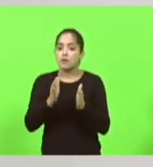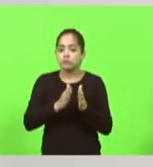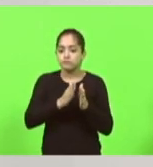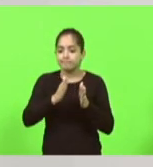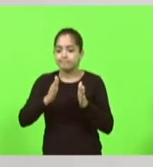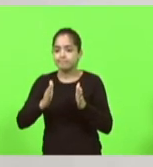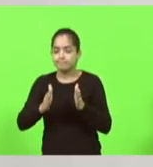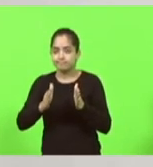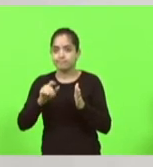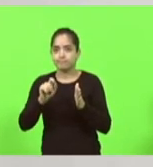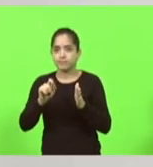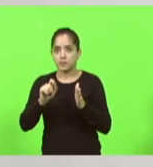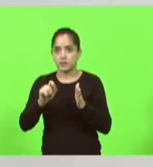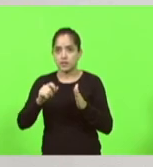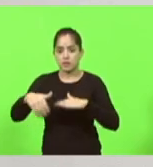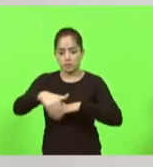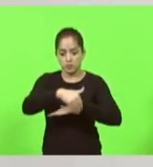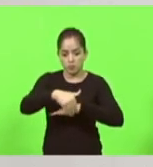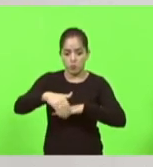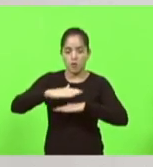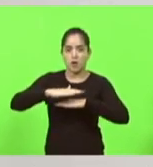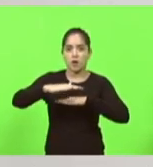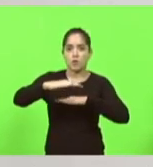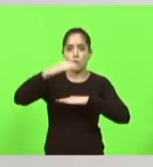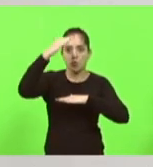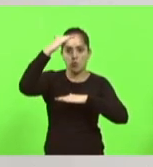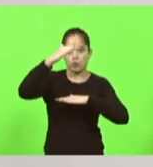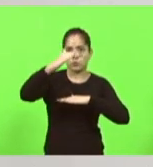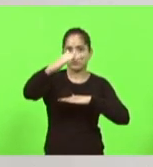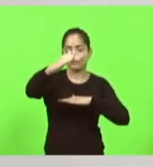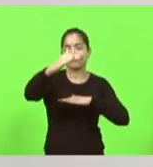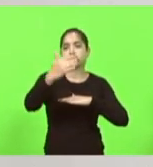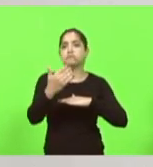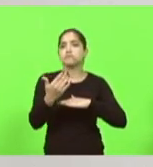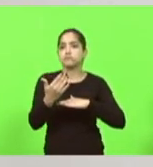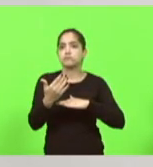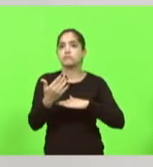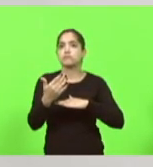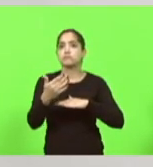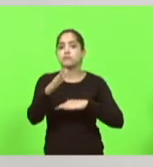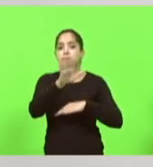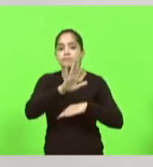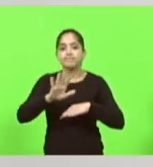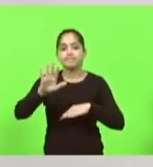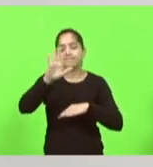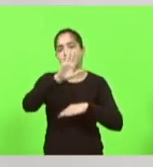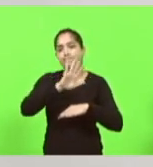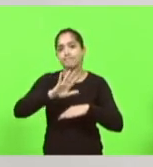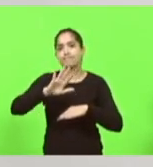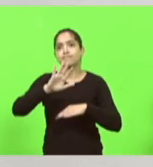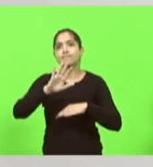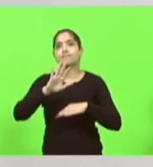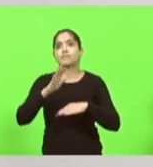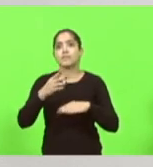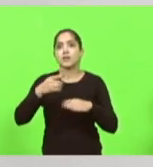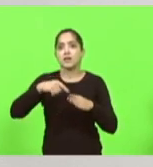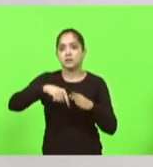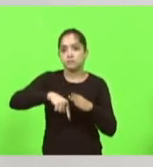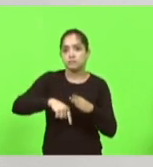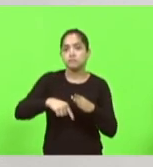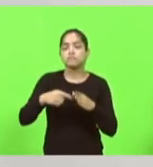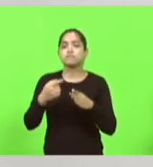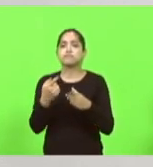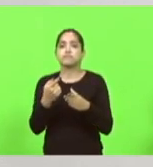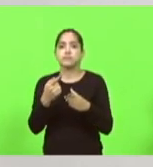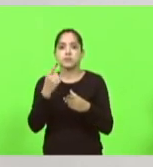ali no calçadão termos uma rua coberta, aquele posteamento que polui um pouco o visual de Tubarão, quem sabe subterrâneo, já estamos trabalhando ali